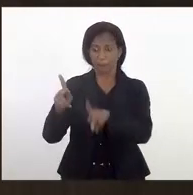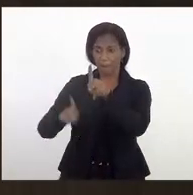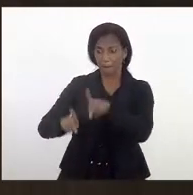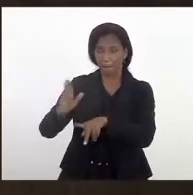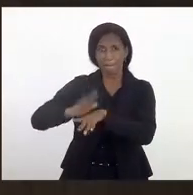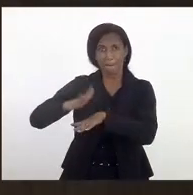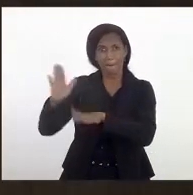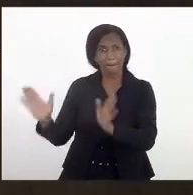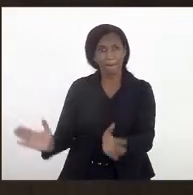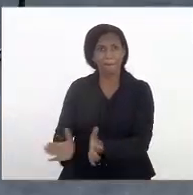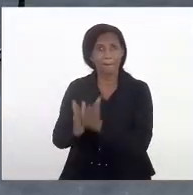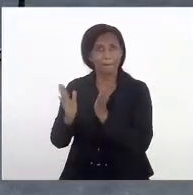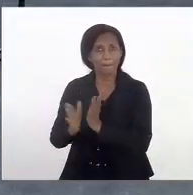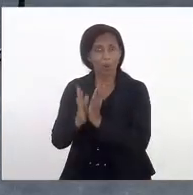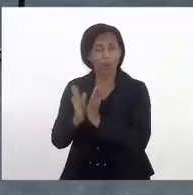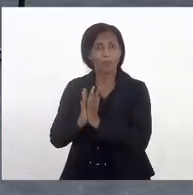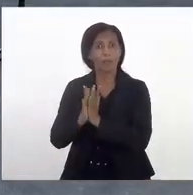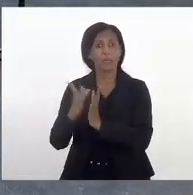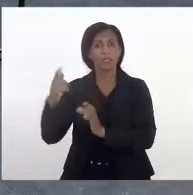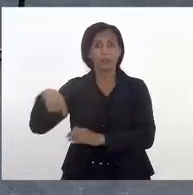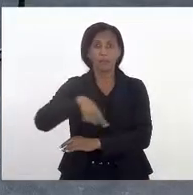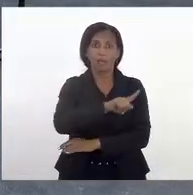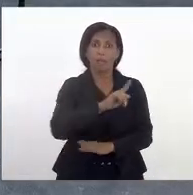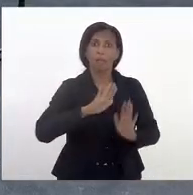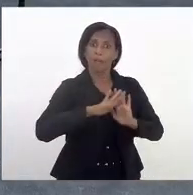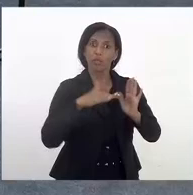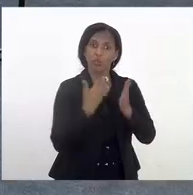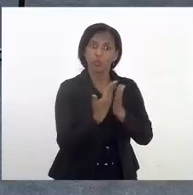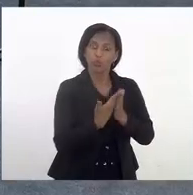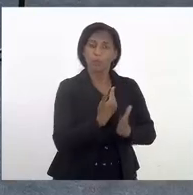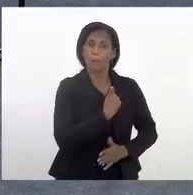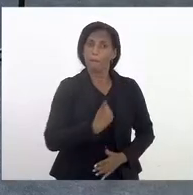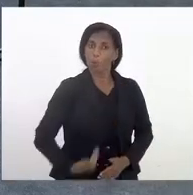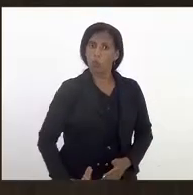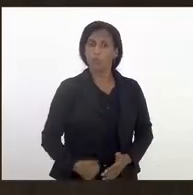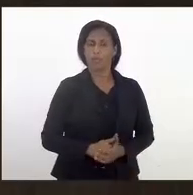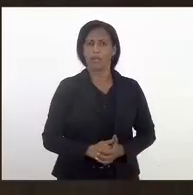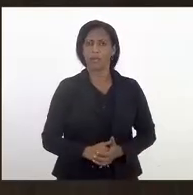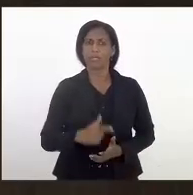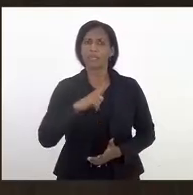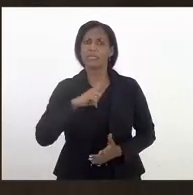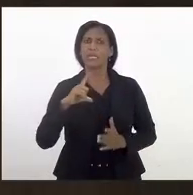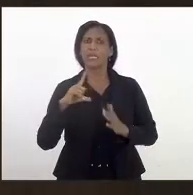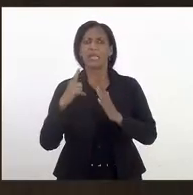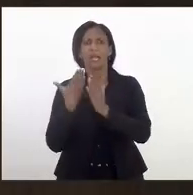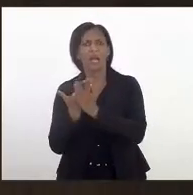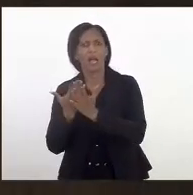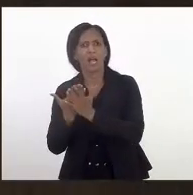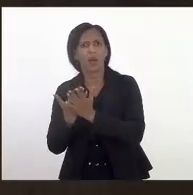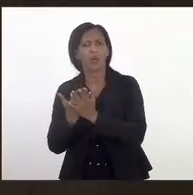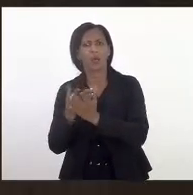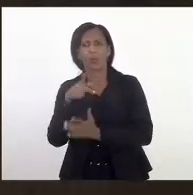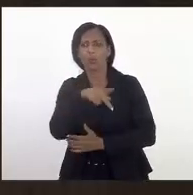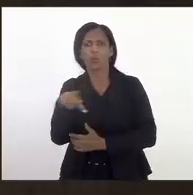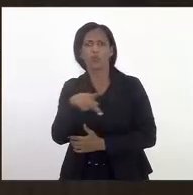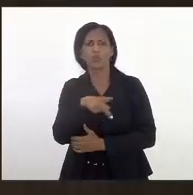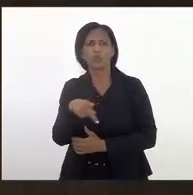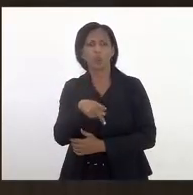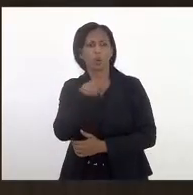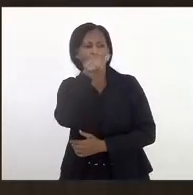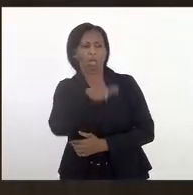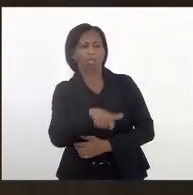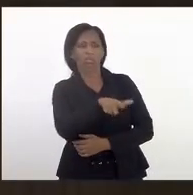da população mais pobre que frequentam a escola pública tem aulas com professores que são desvalorizados